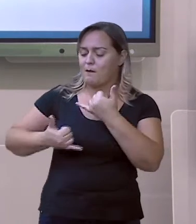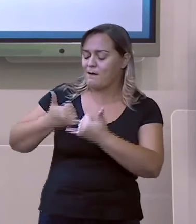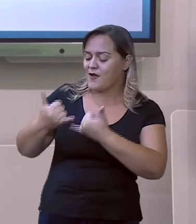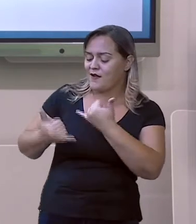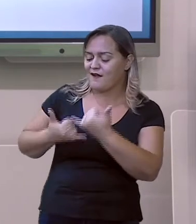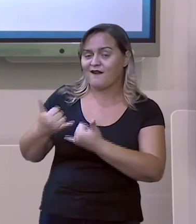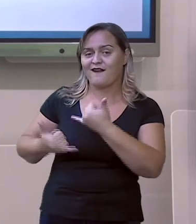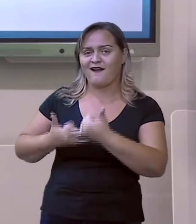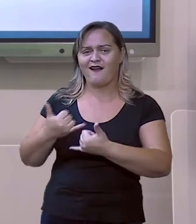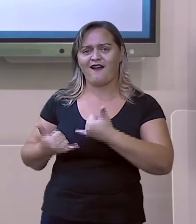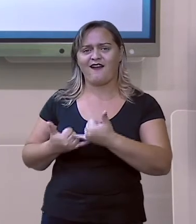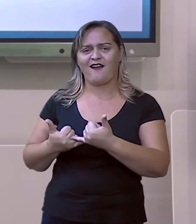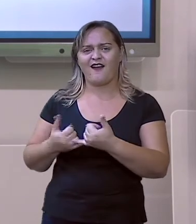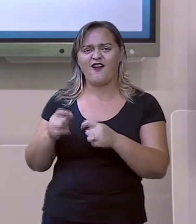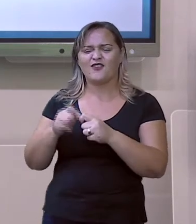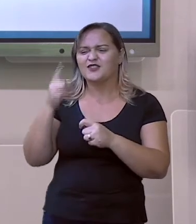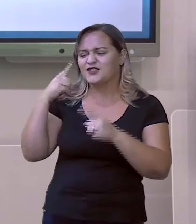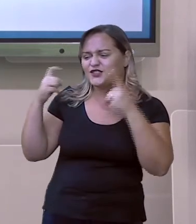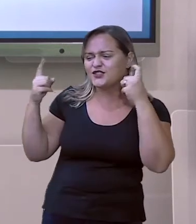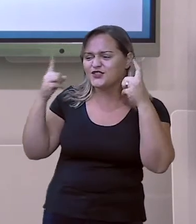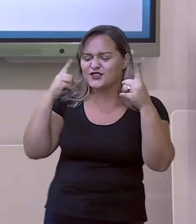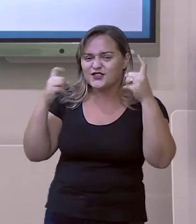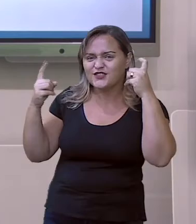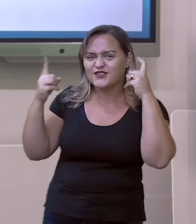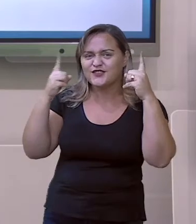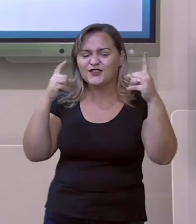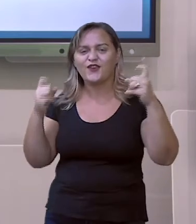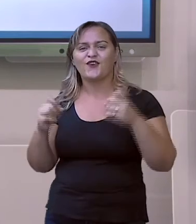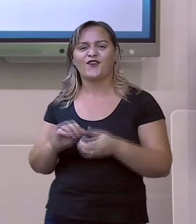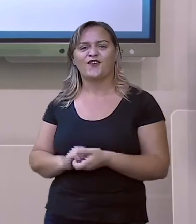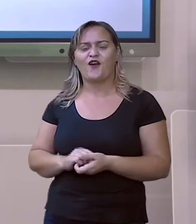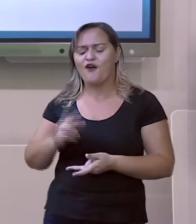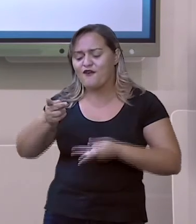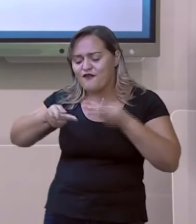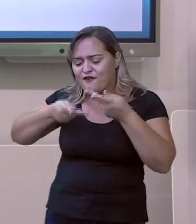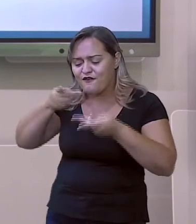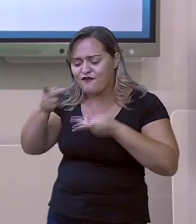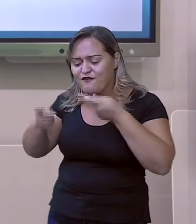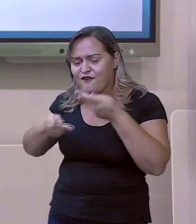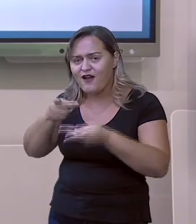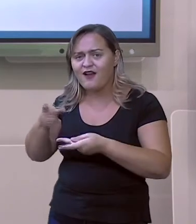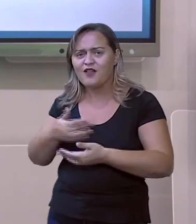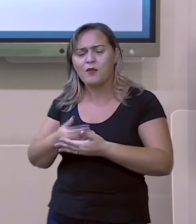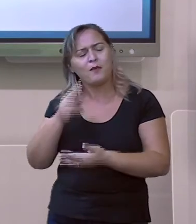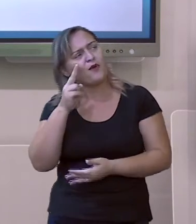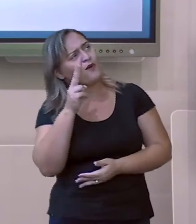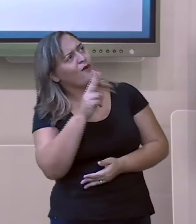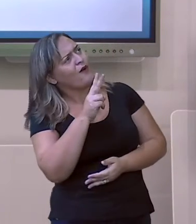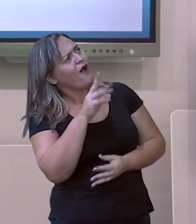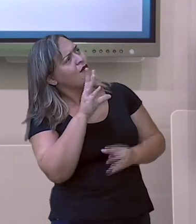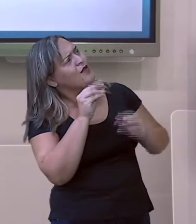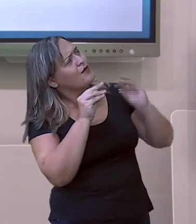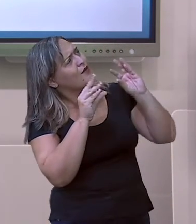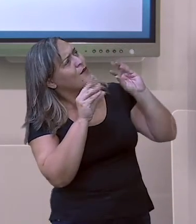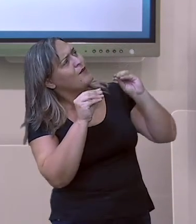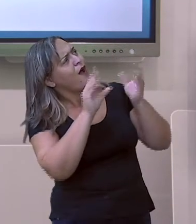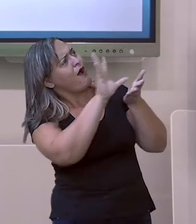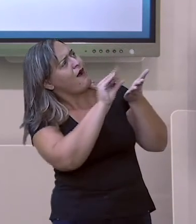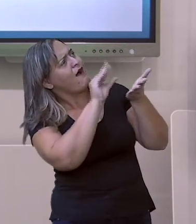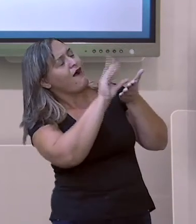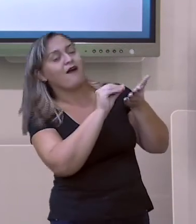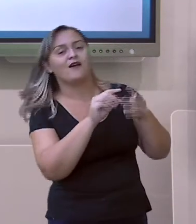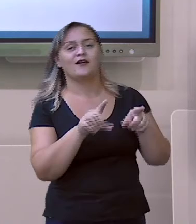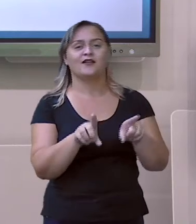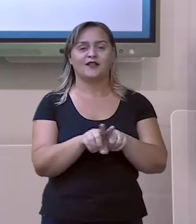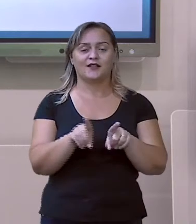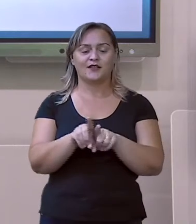te imitar. Fale muito com o bebê para que ele possa participar de todas as atividades da casa. Cante músicas com